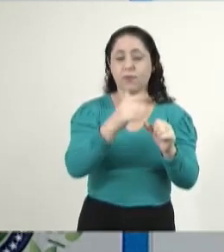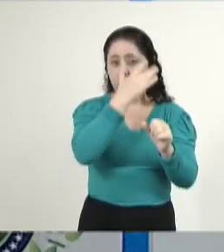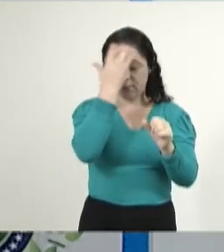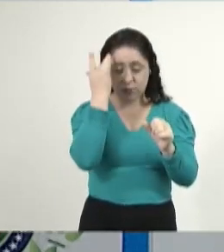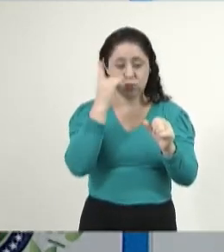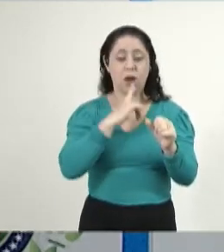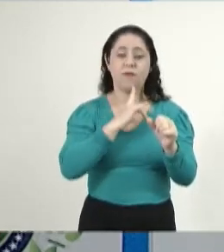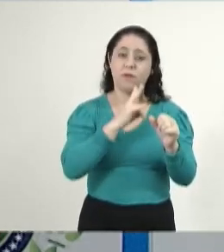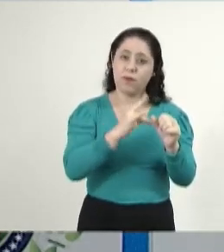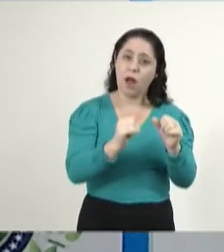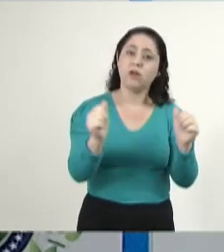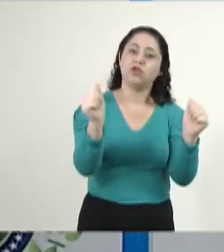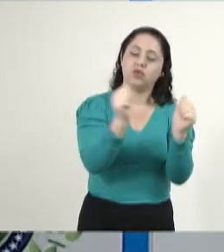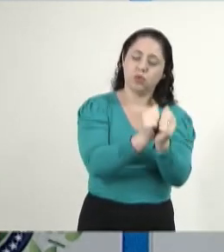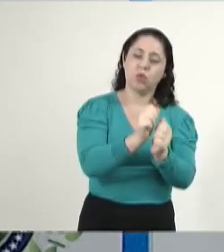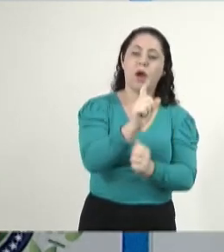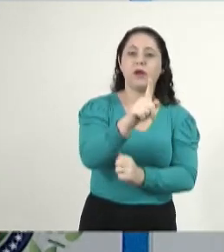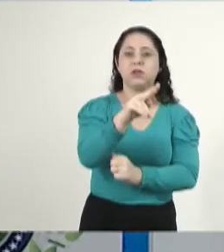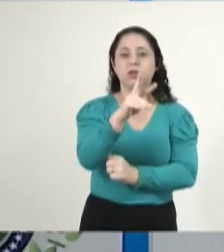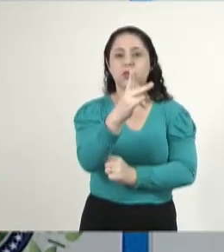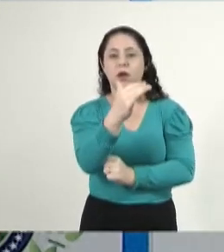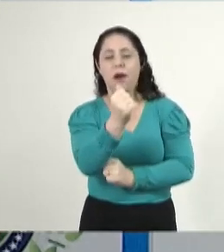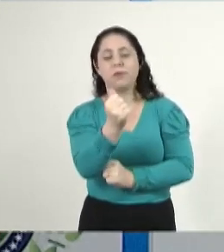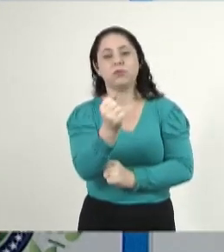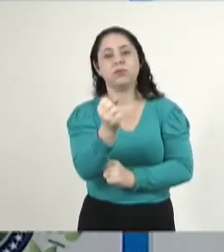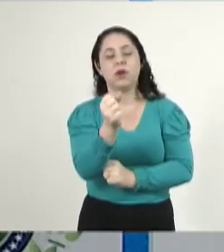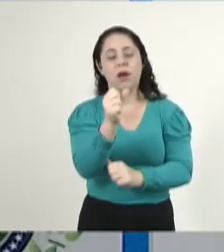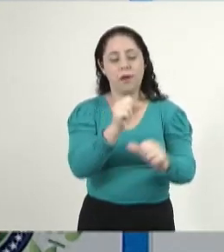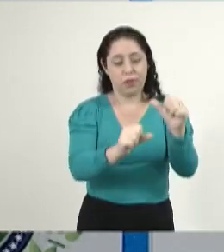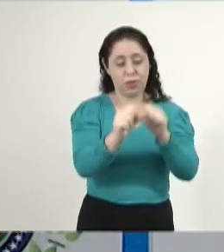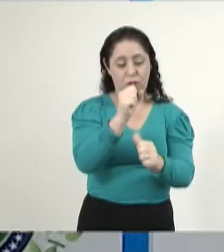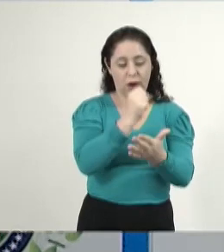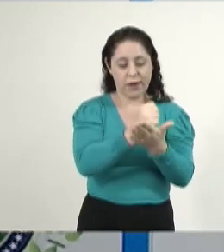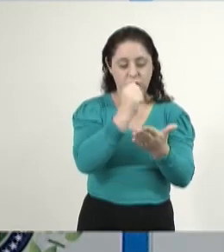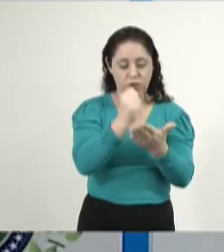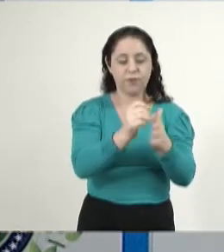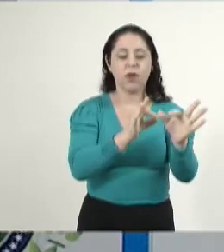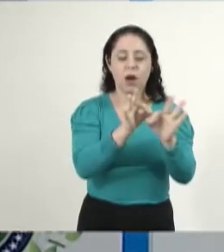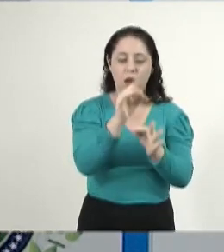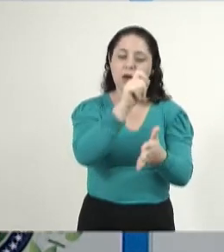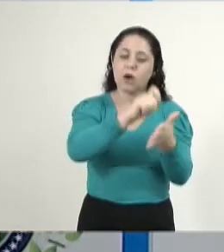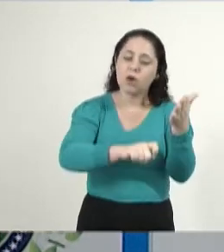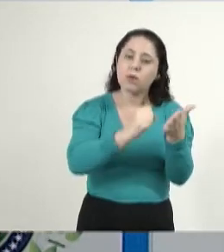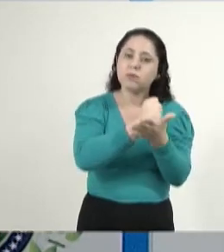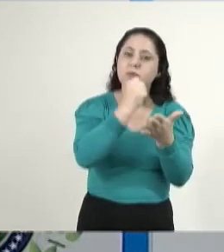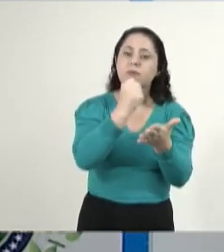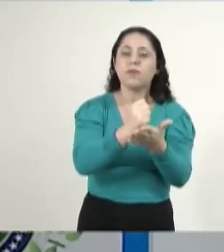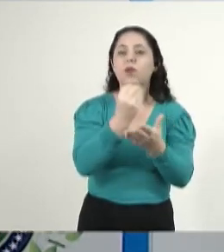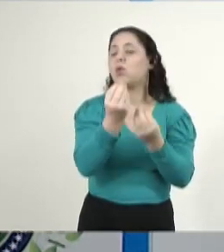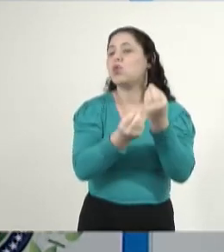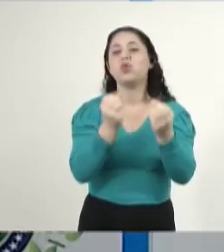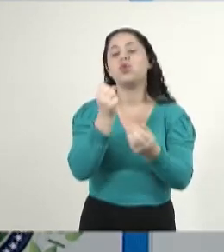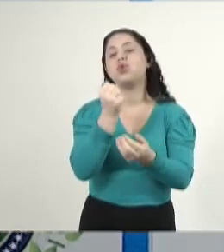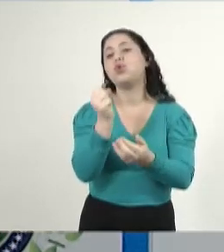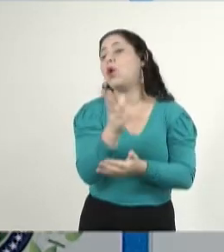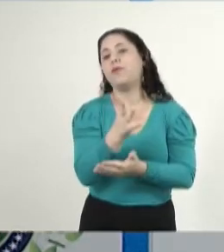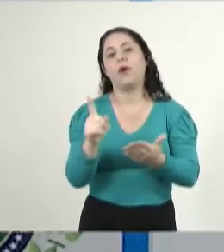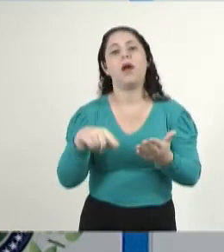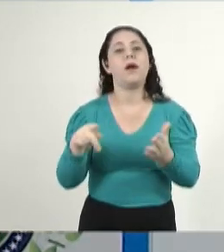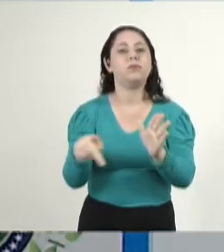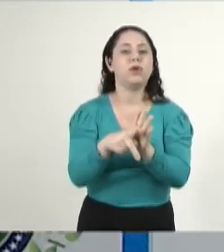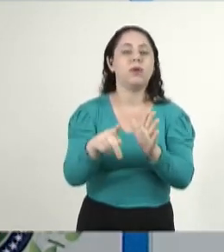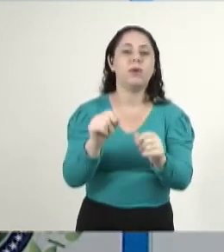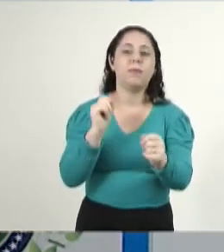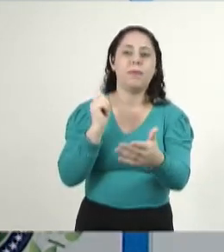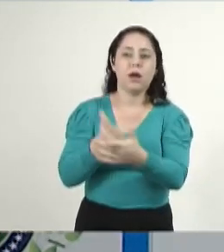beneficiário vai junto à AGEAB, faz essa novação da dívida, essa renegociação da dívida, na prática como se fosse um novo contrato, fazendo